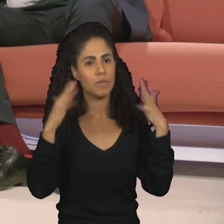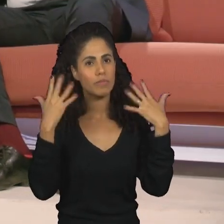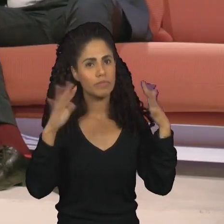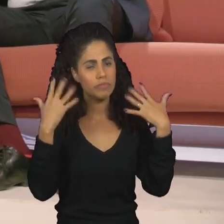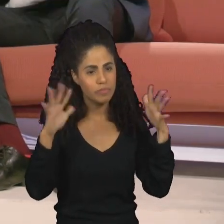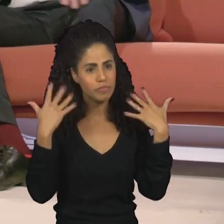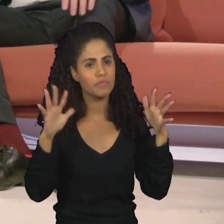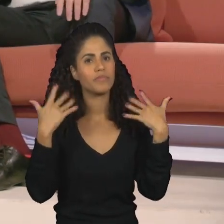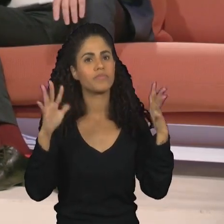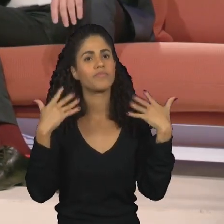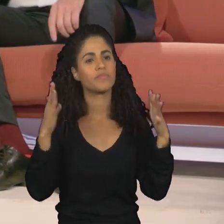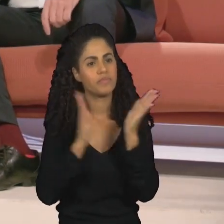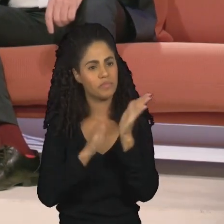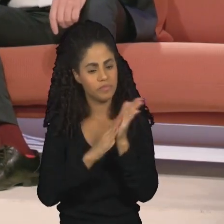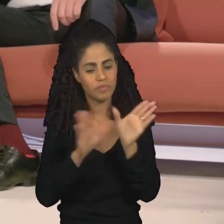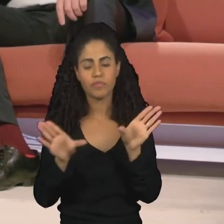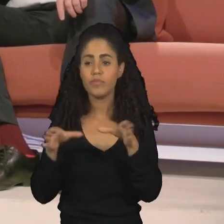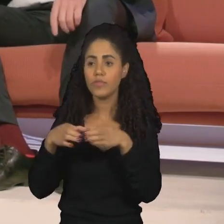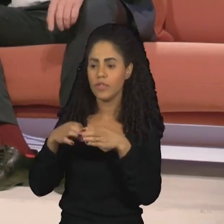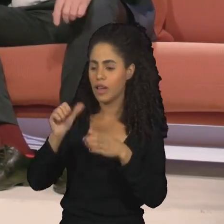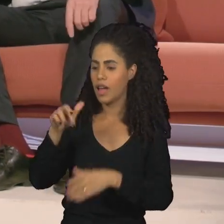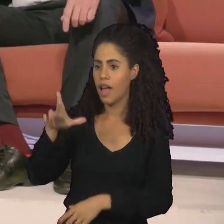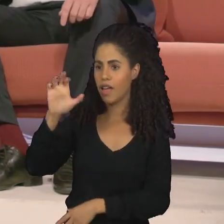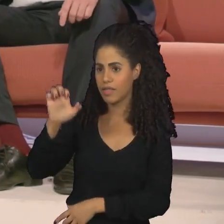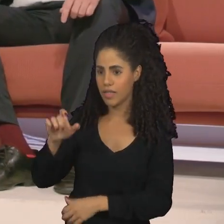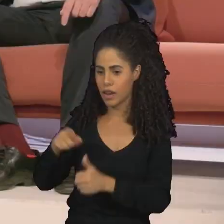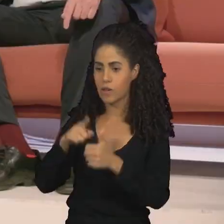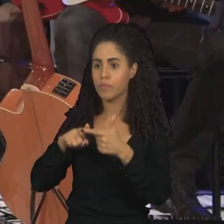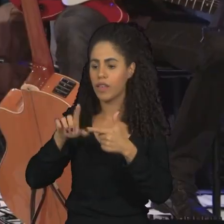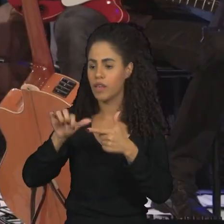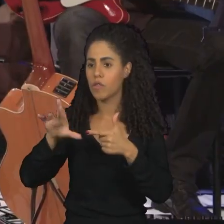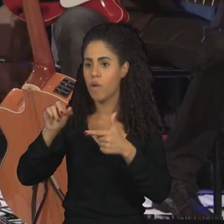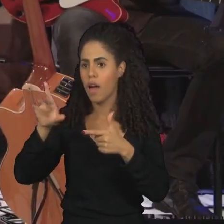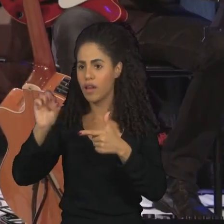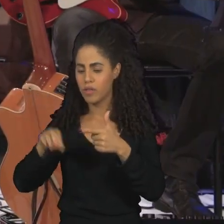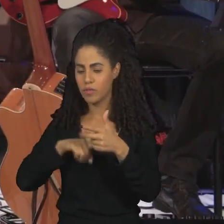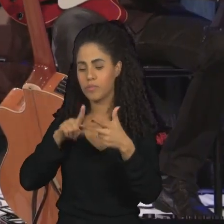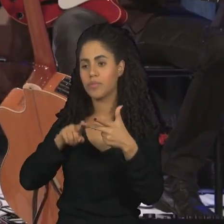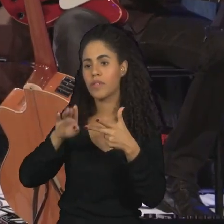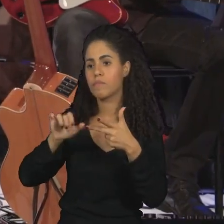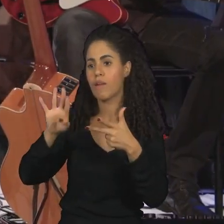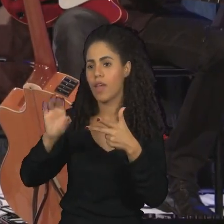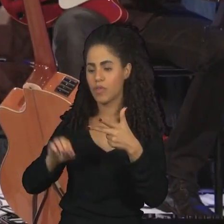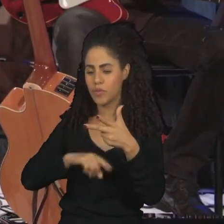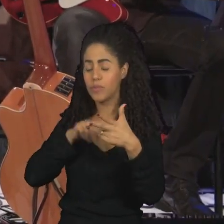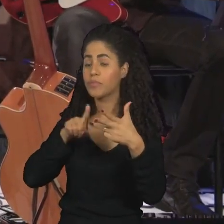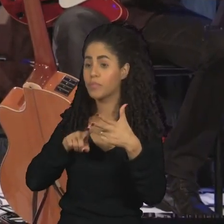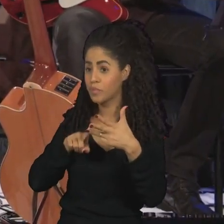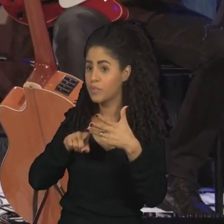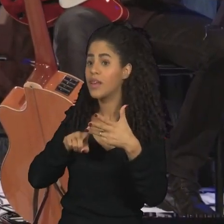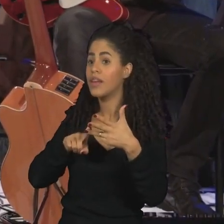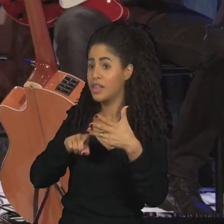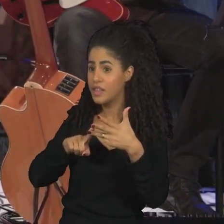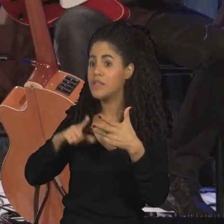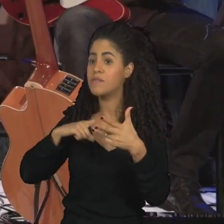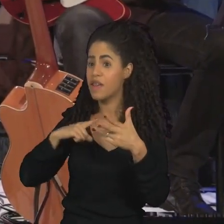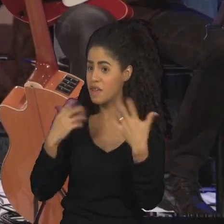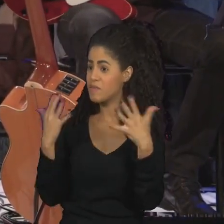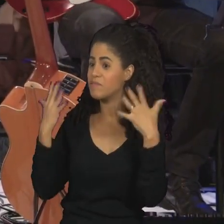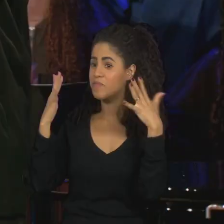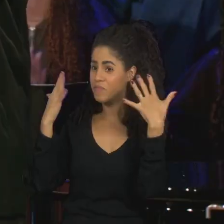Vamos aplaudir nossa banda, André Poiar, Eduardo Simões, Beto Bonfim,